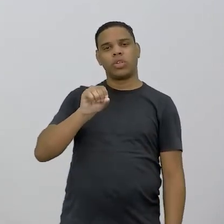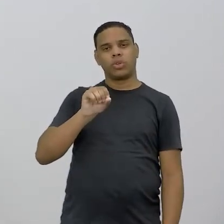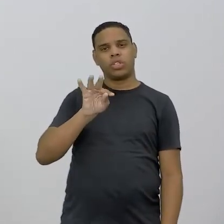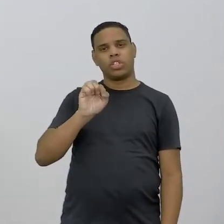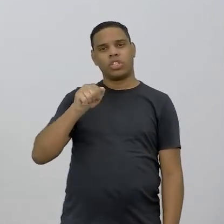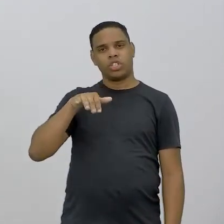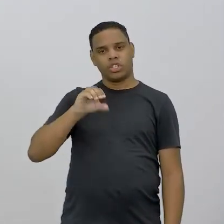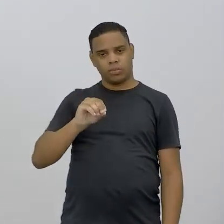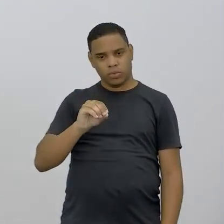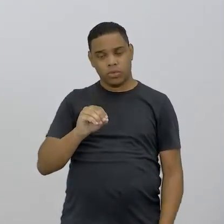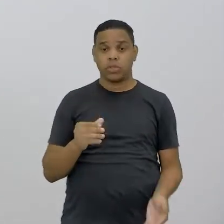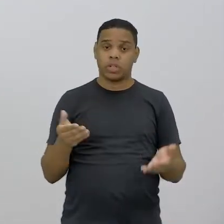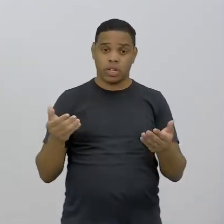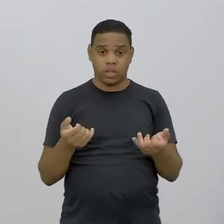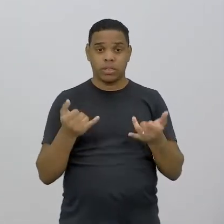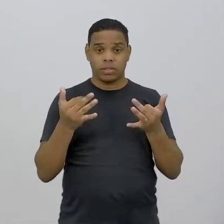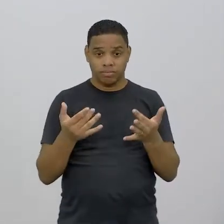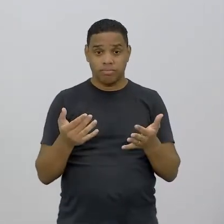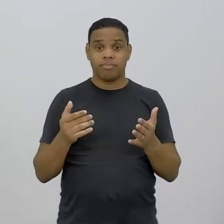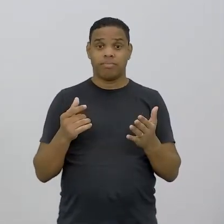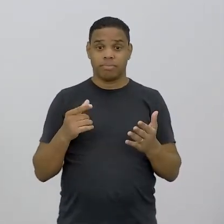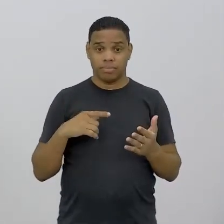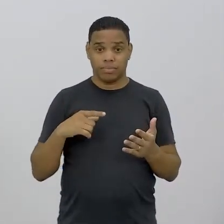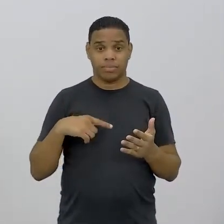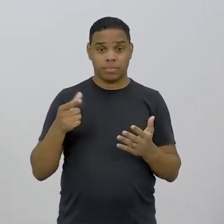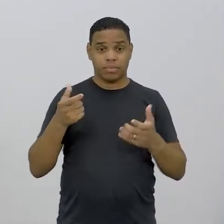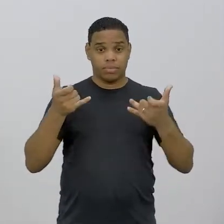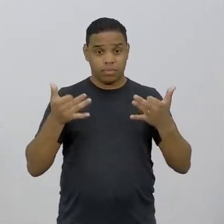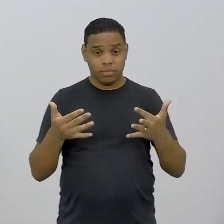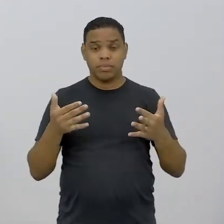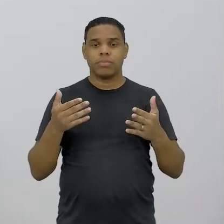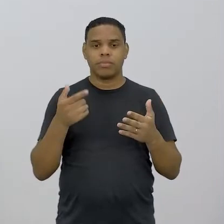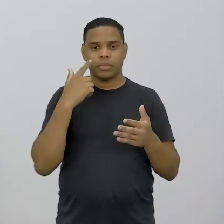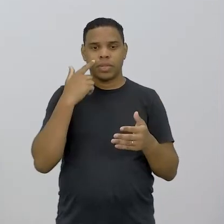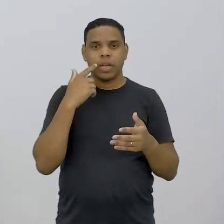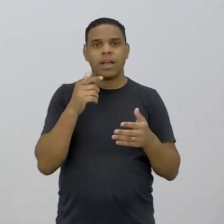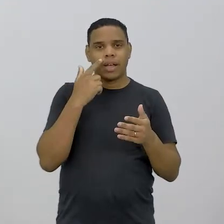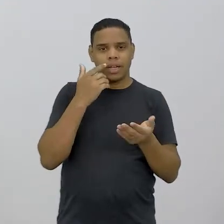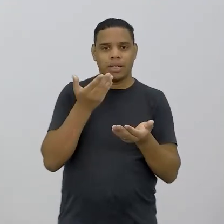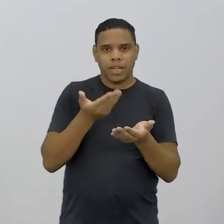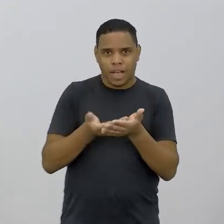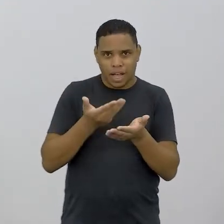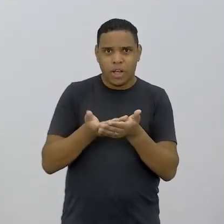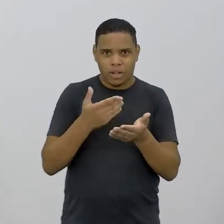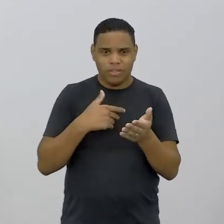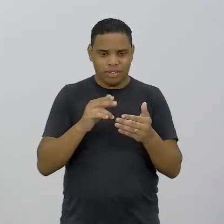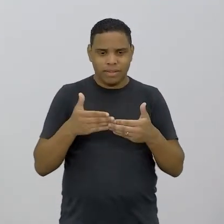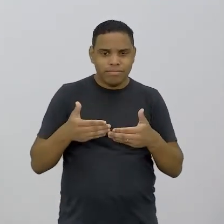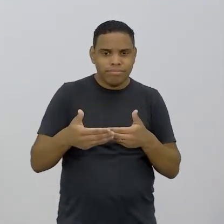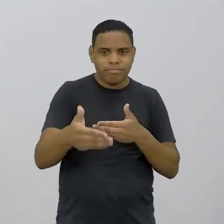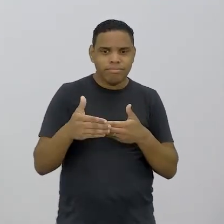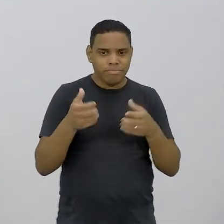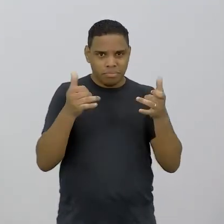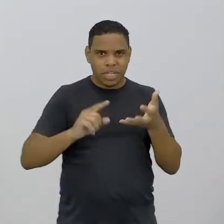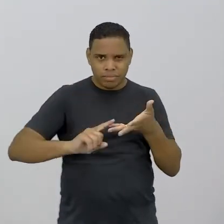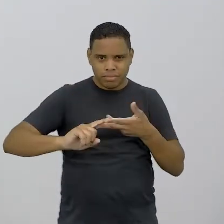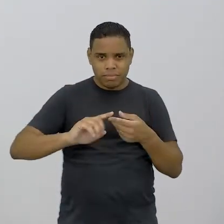apenas agora abreviando que ainda estamos na metade da aula, mas existem muitas coisas ainda que eu deveria